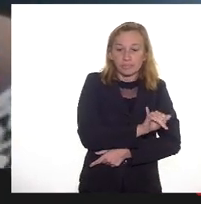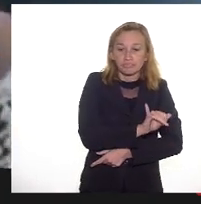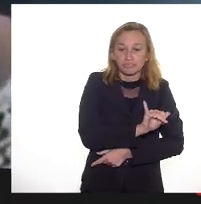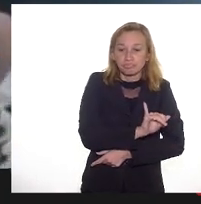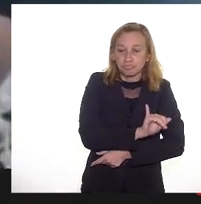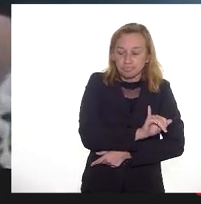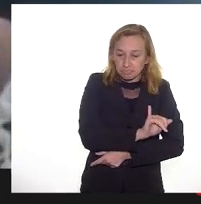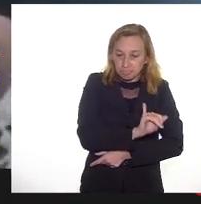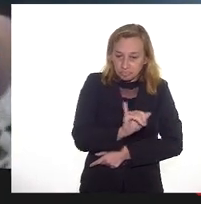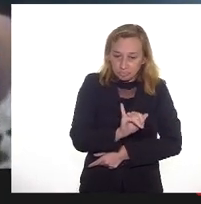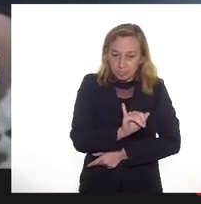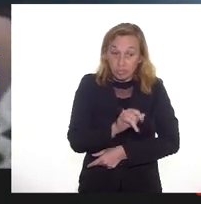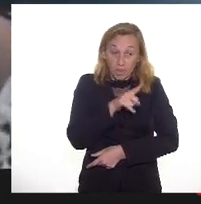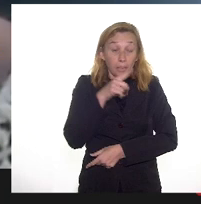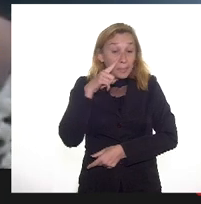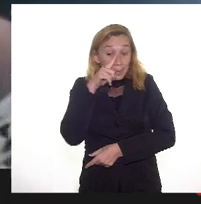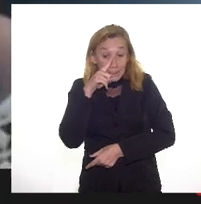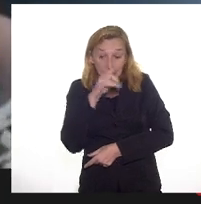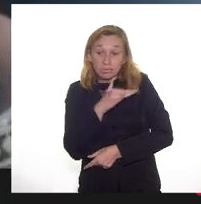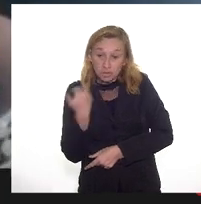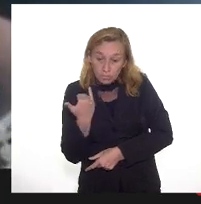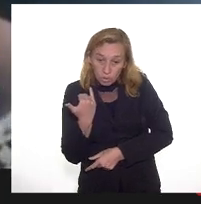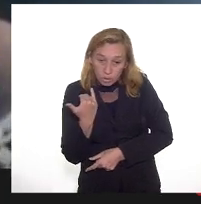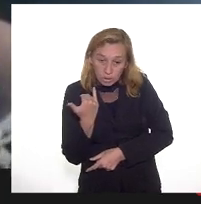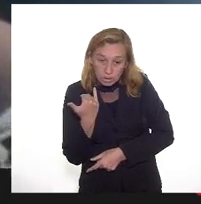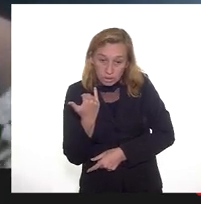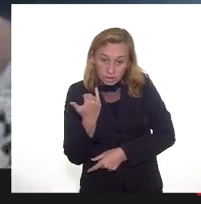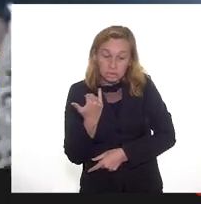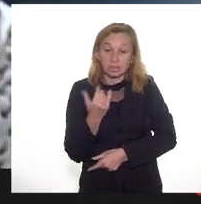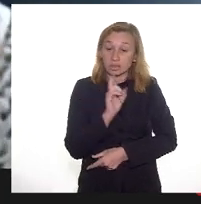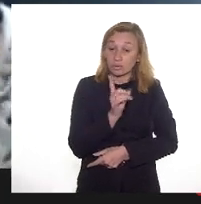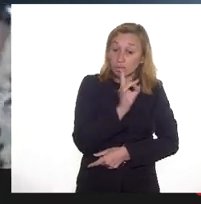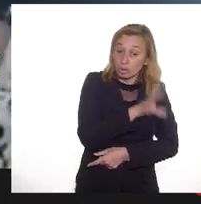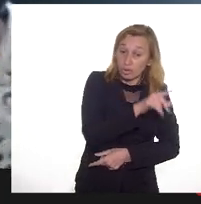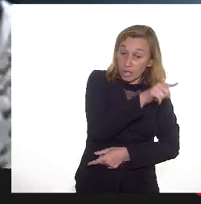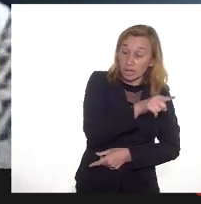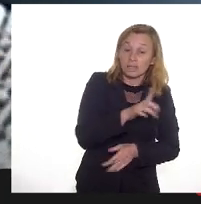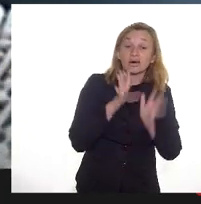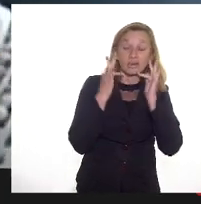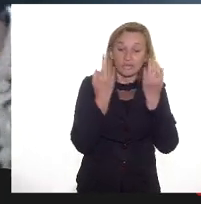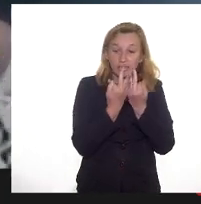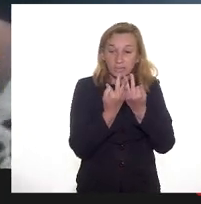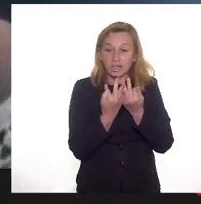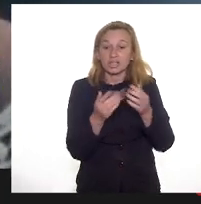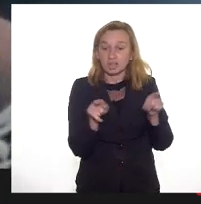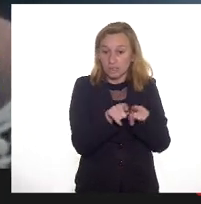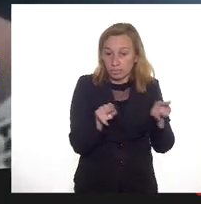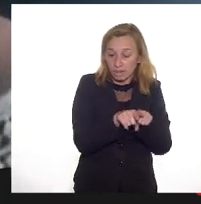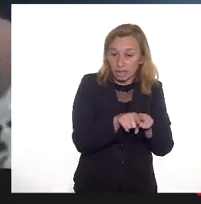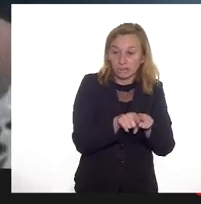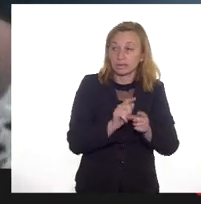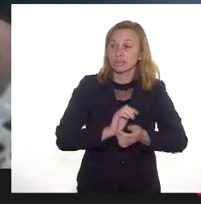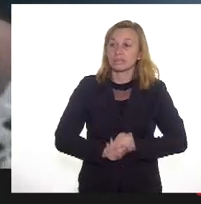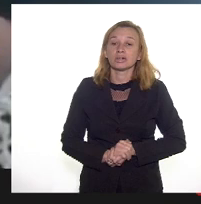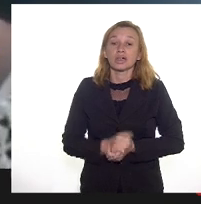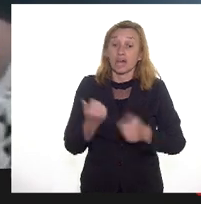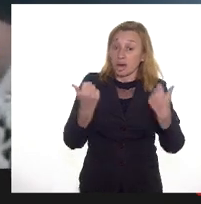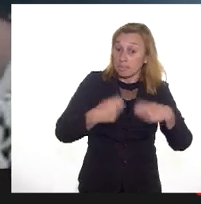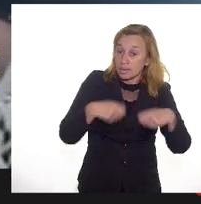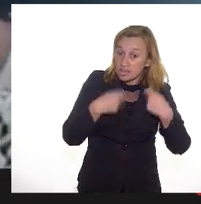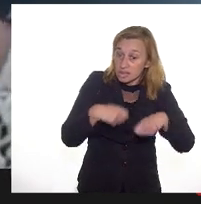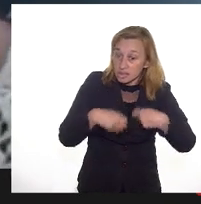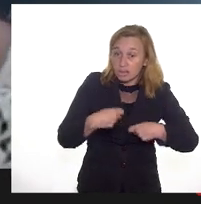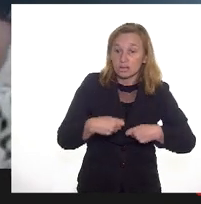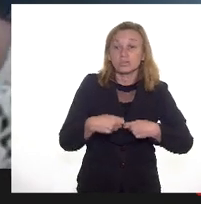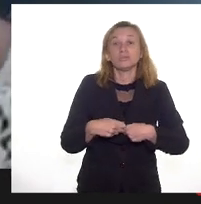ela sob risco de morte, em alguns casos, e não só ela, as suas famílias de santo e suas famílias carnais. É preciso que isso